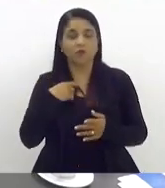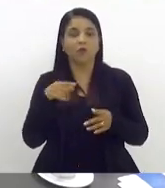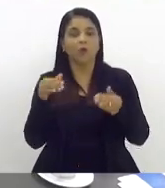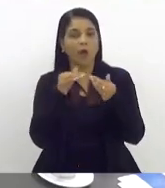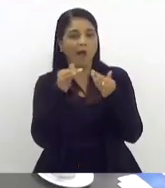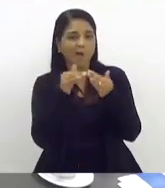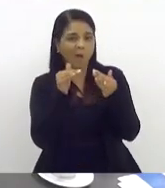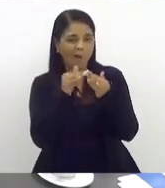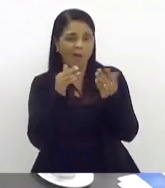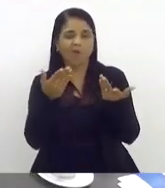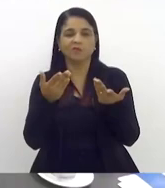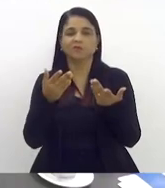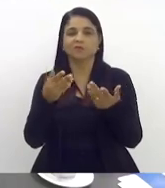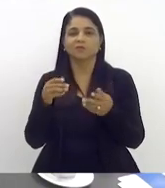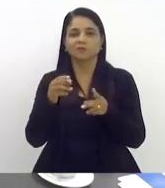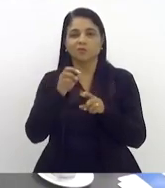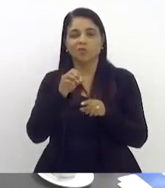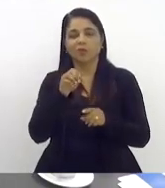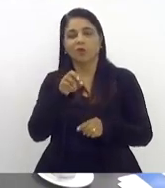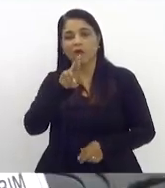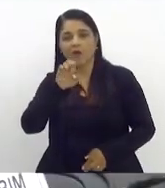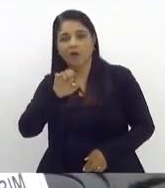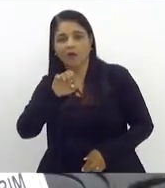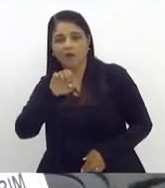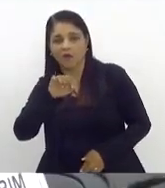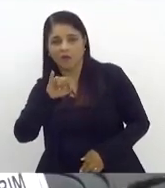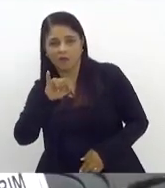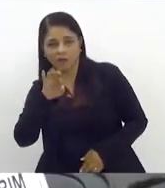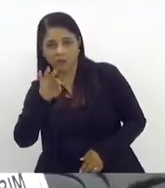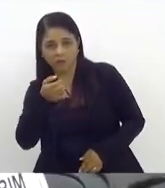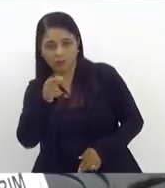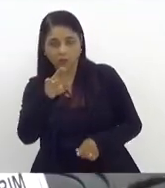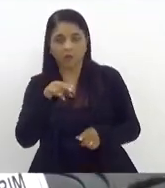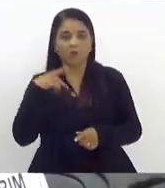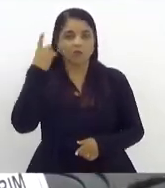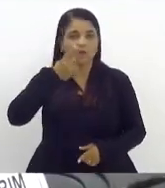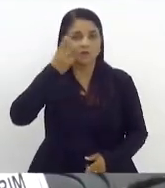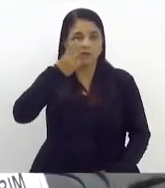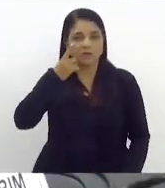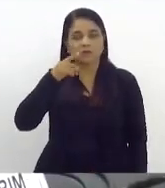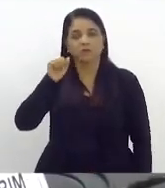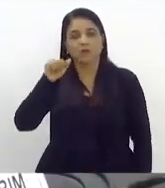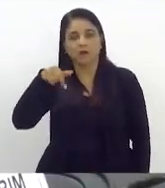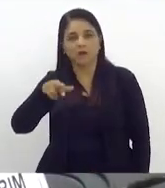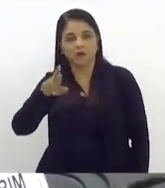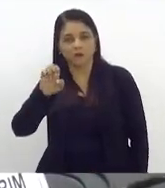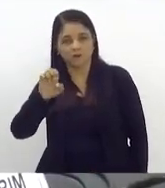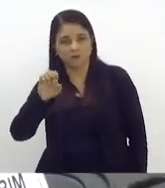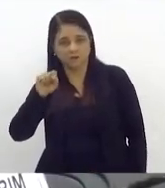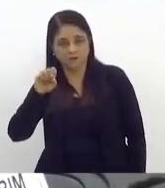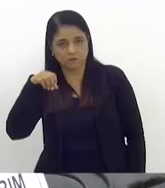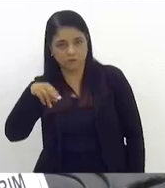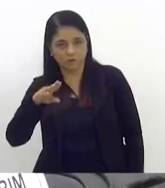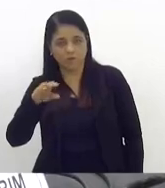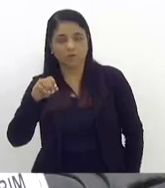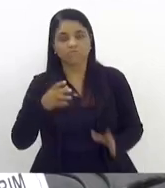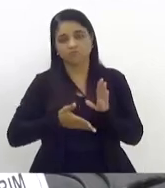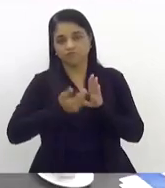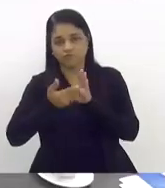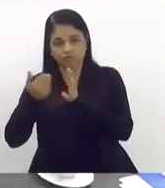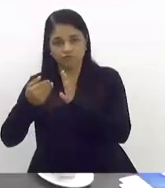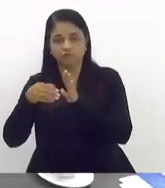ele, com o reitor licenciado e com o autor do projeto, deputado Anderson Moraes, está retirado de pauta. Pela ordem, presidente. Deputado Carlos